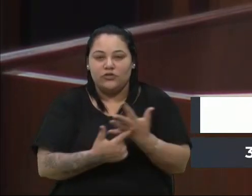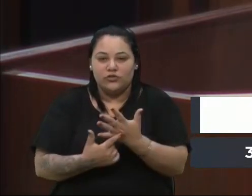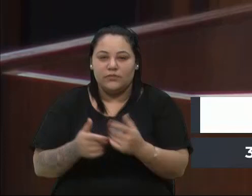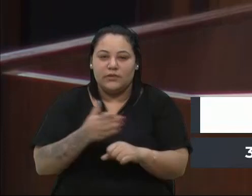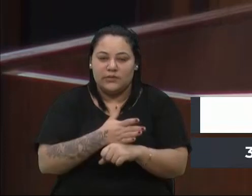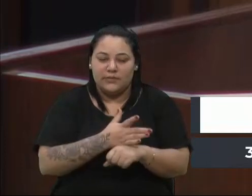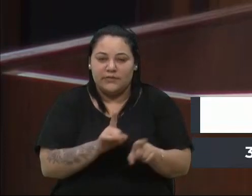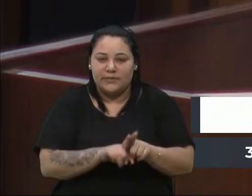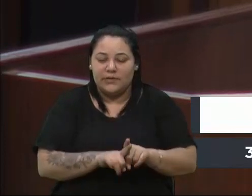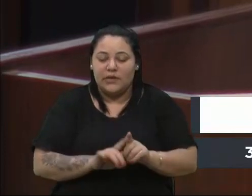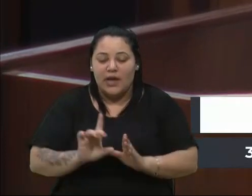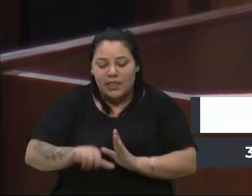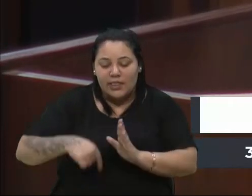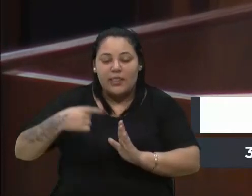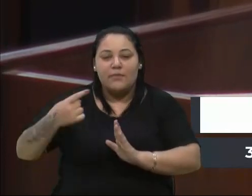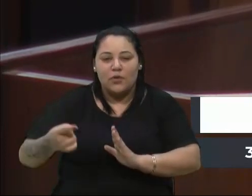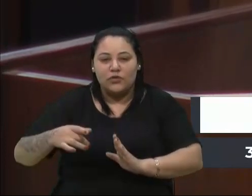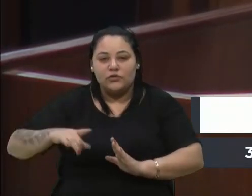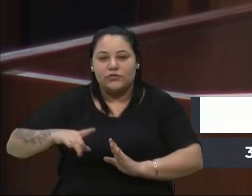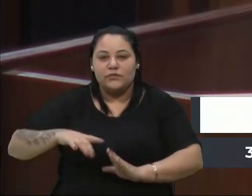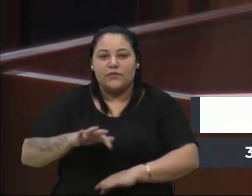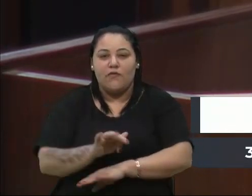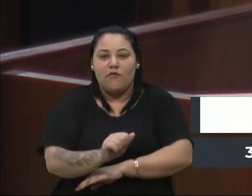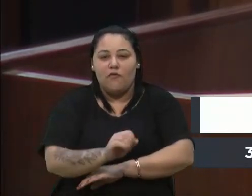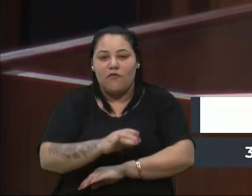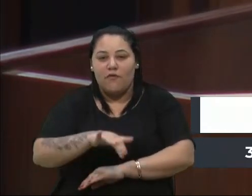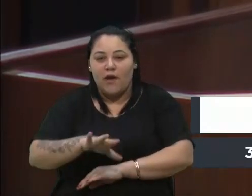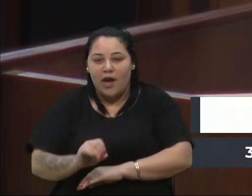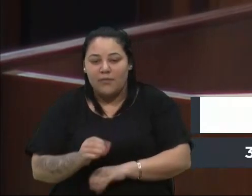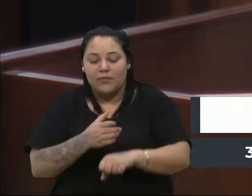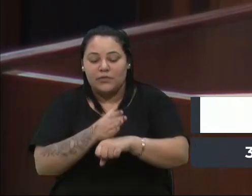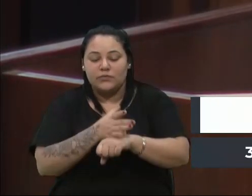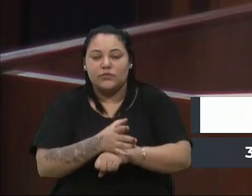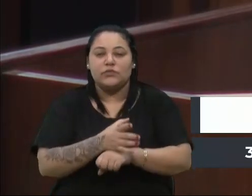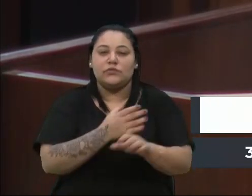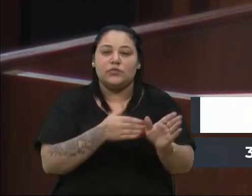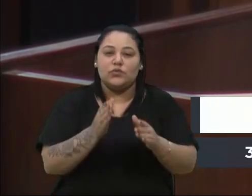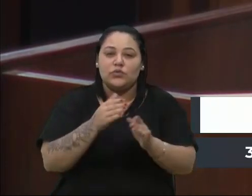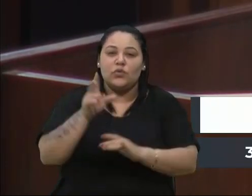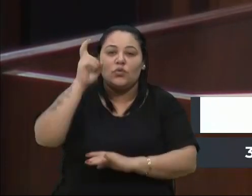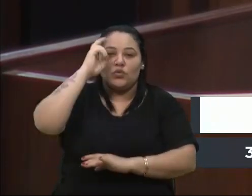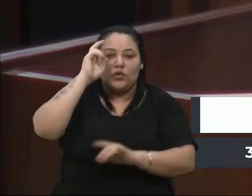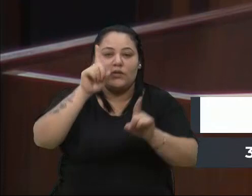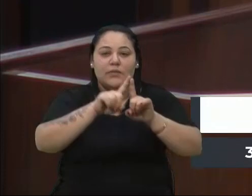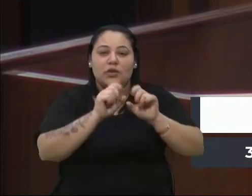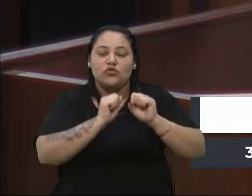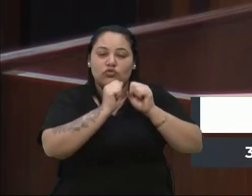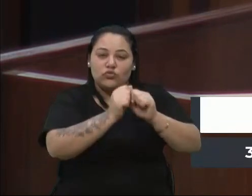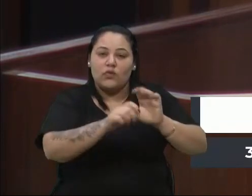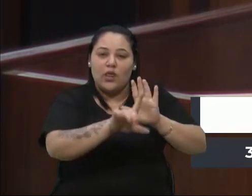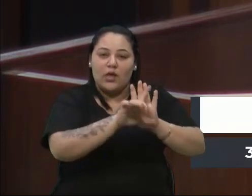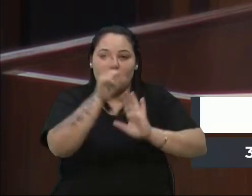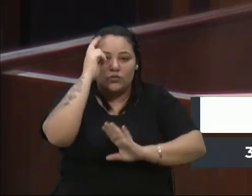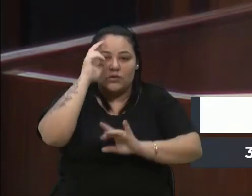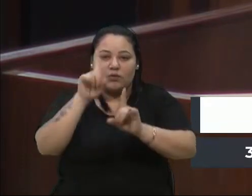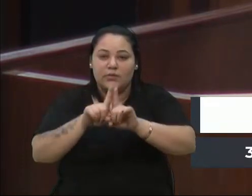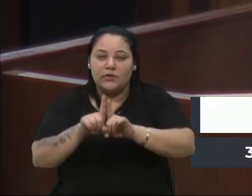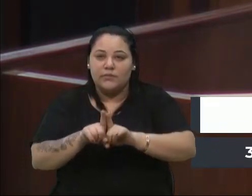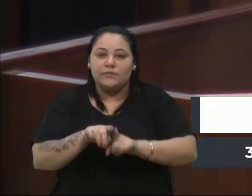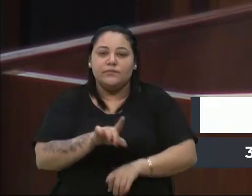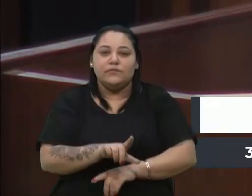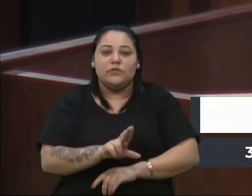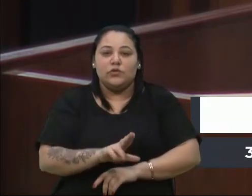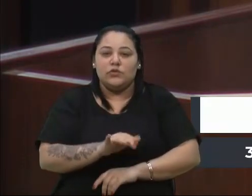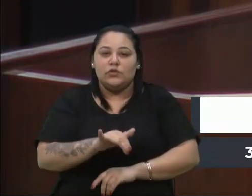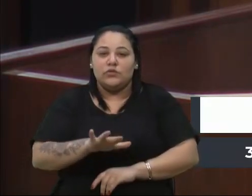Em seguida, tivemos nova fase, com o Fábio Schmidt fazendo parte da produção cultural, junto com a Linte Cultural, Lúcia Passos e Ricardo